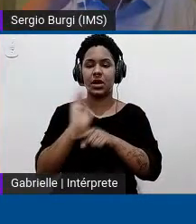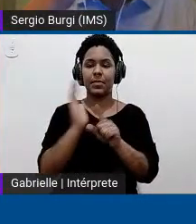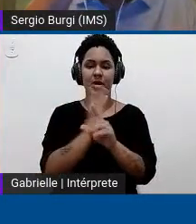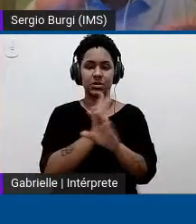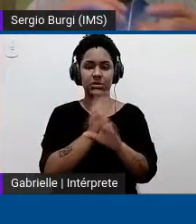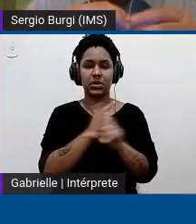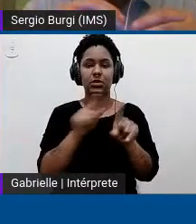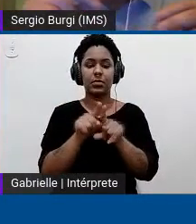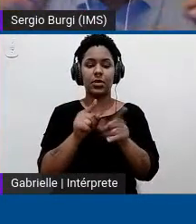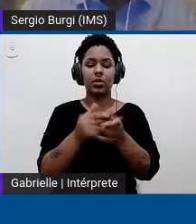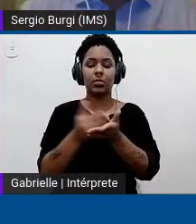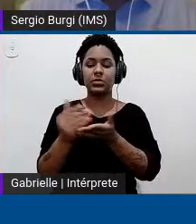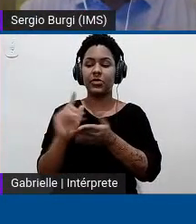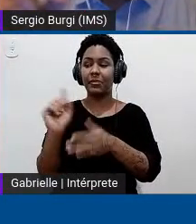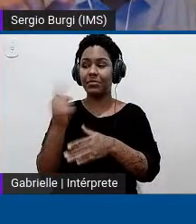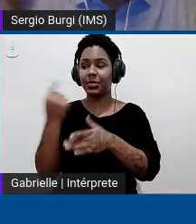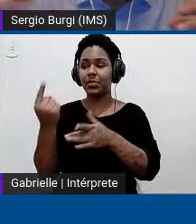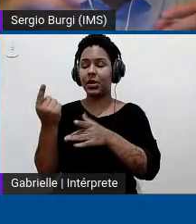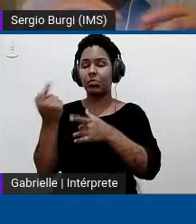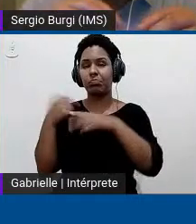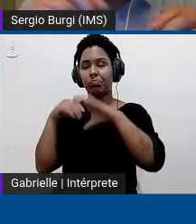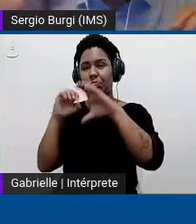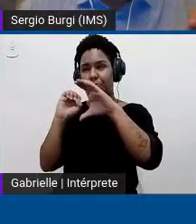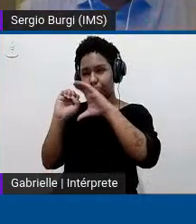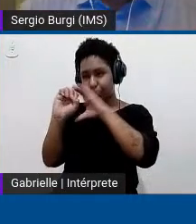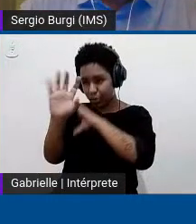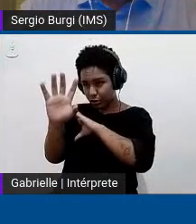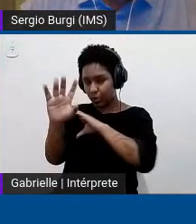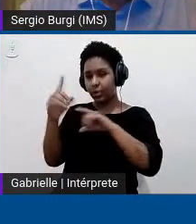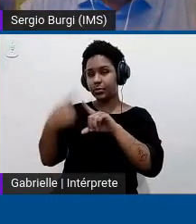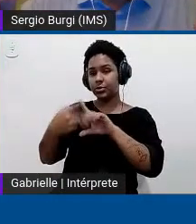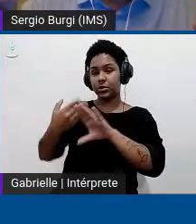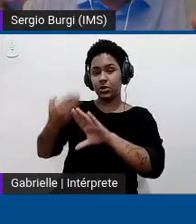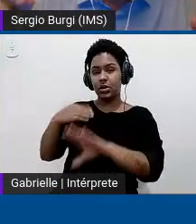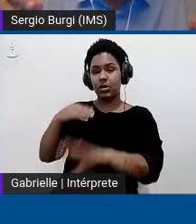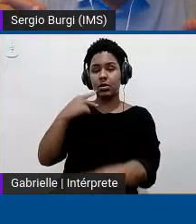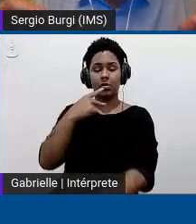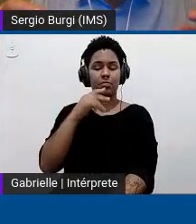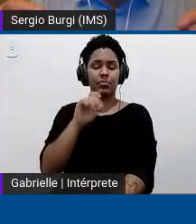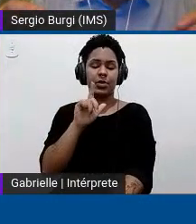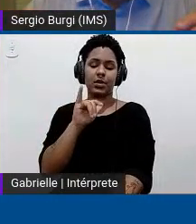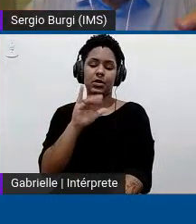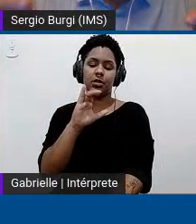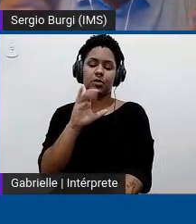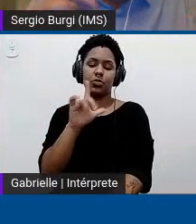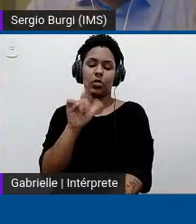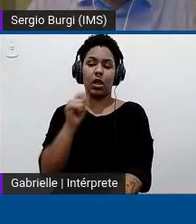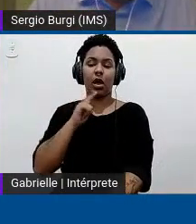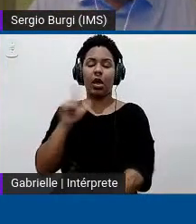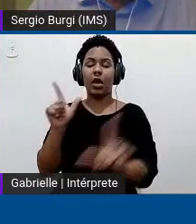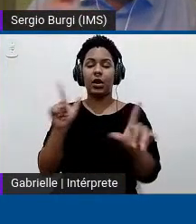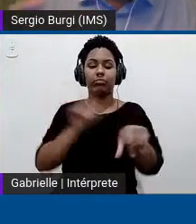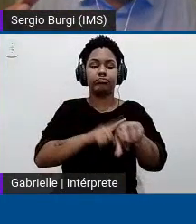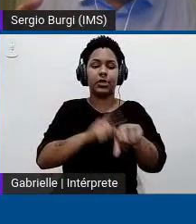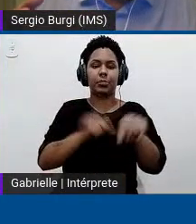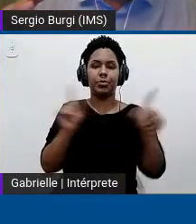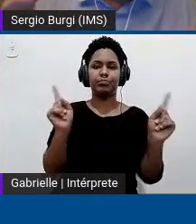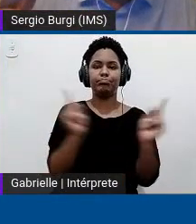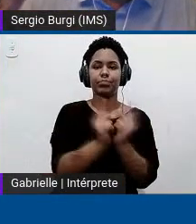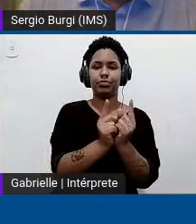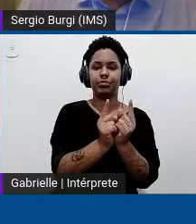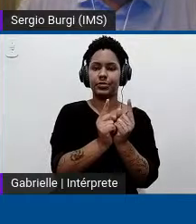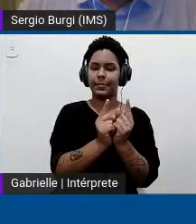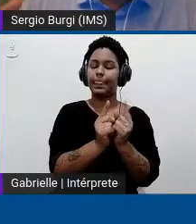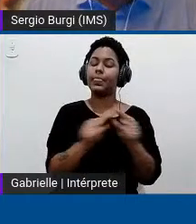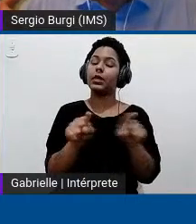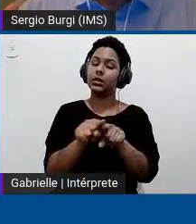primeiras projeções, porque todas as películas nesse momento ainda eram de curta duração, e ao mesmo tempo, quer dizer, a projeção